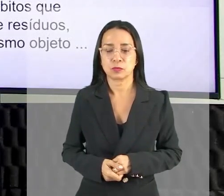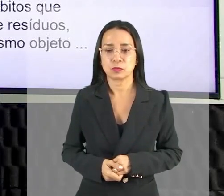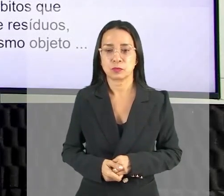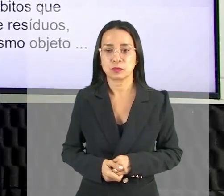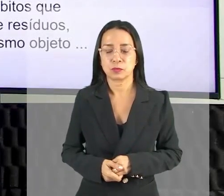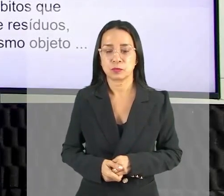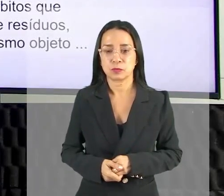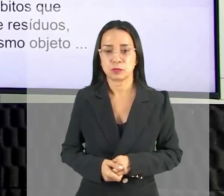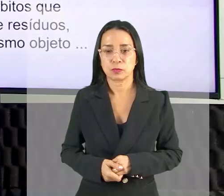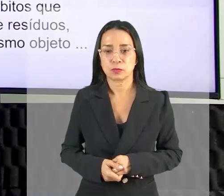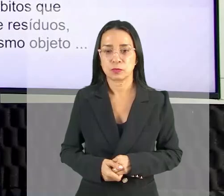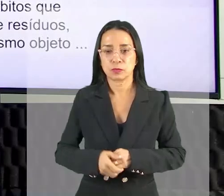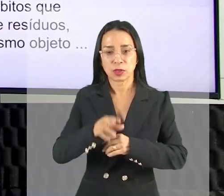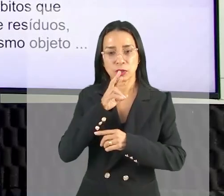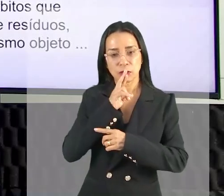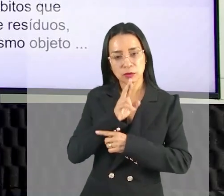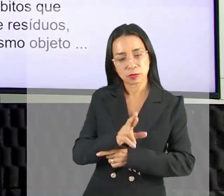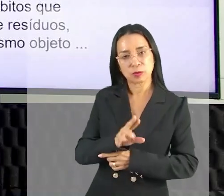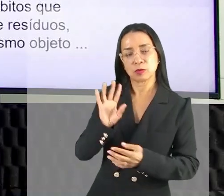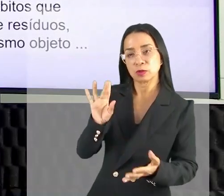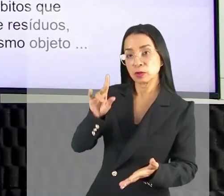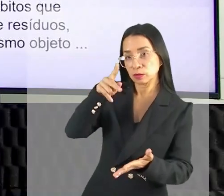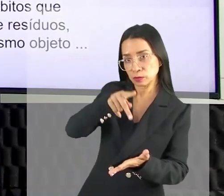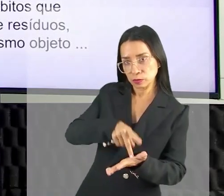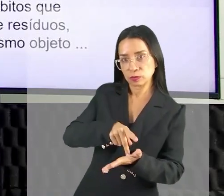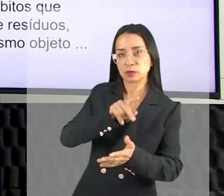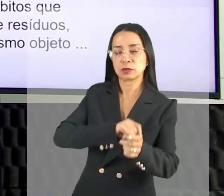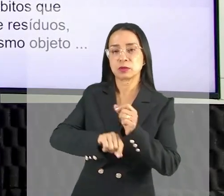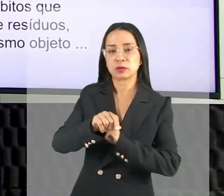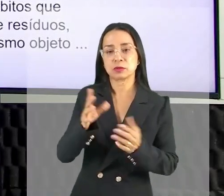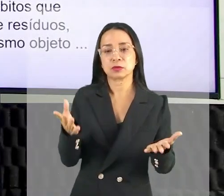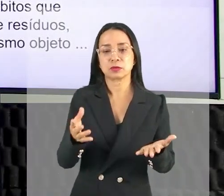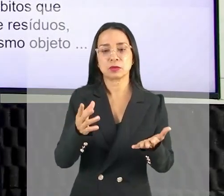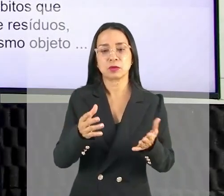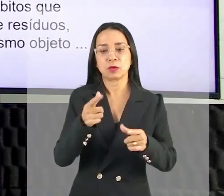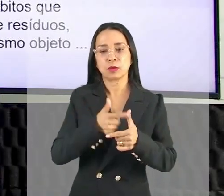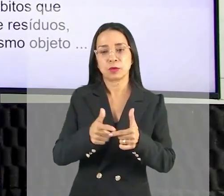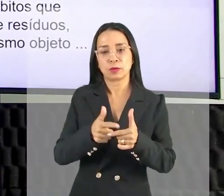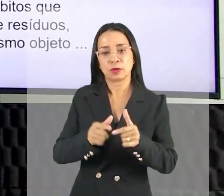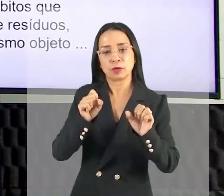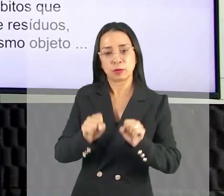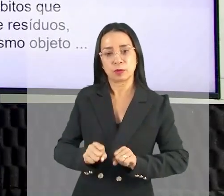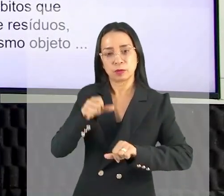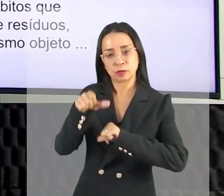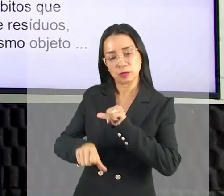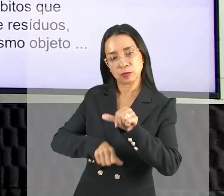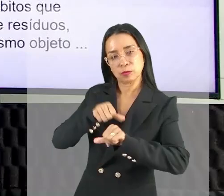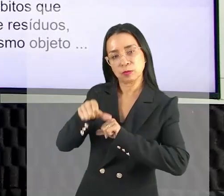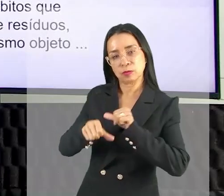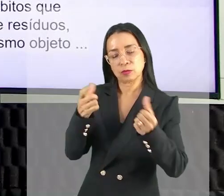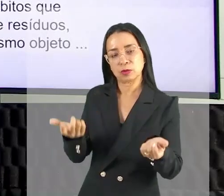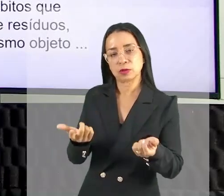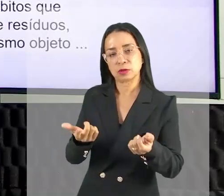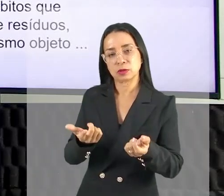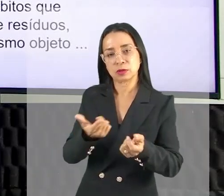quando ele fala soluções mais efetivas para esses problemas, deve proporcionar uma mudança de hábitos, que implica